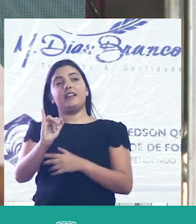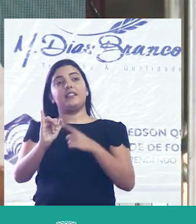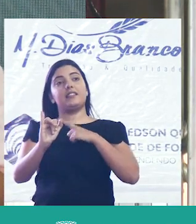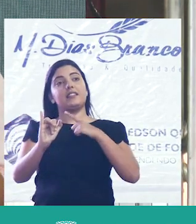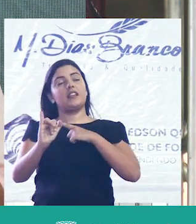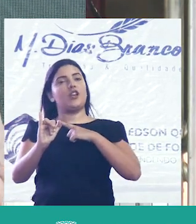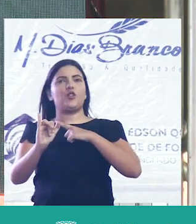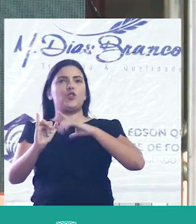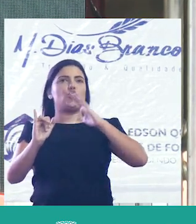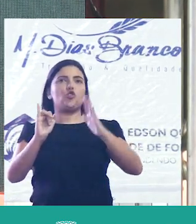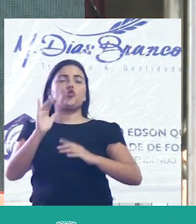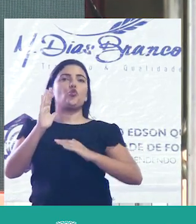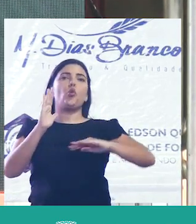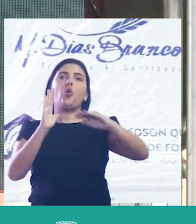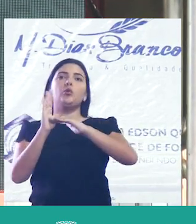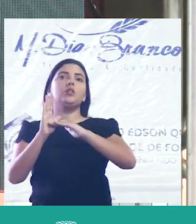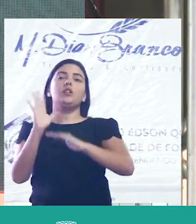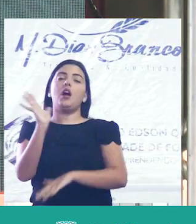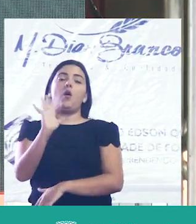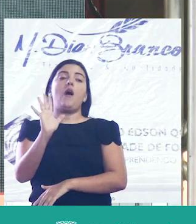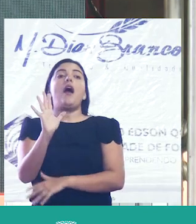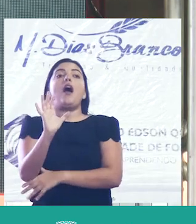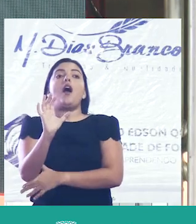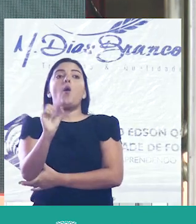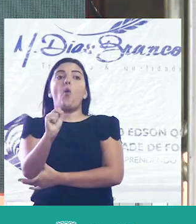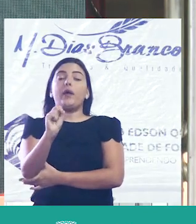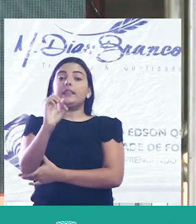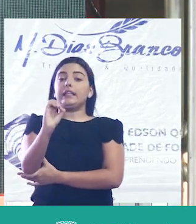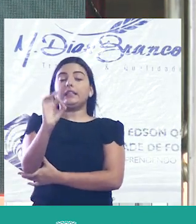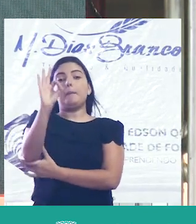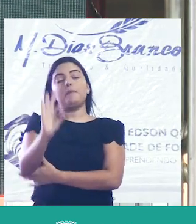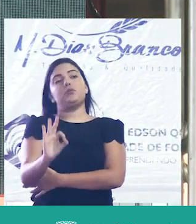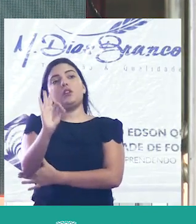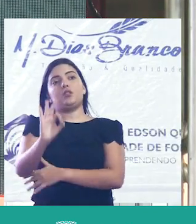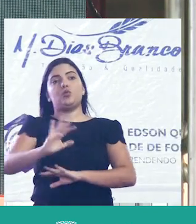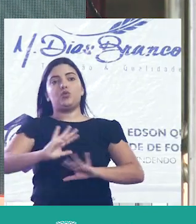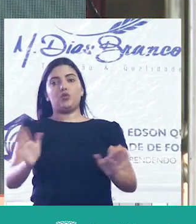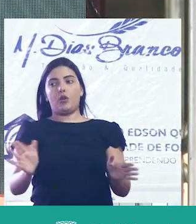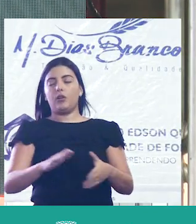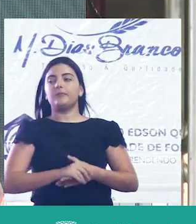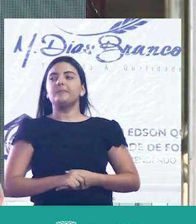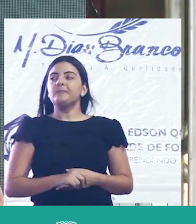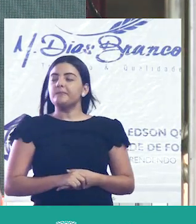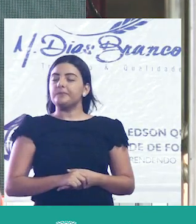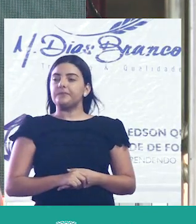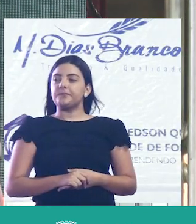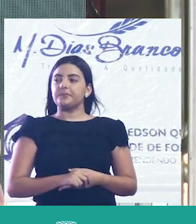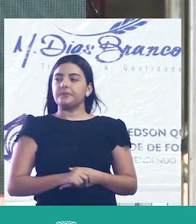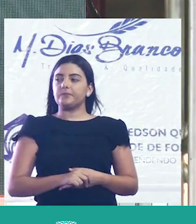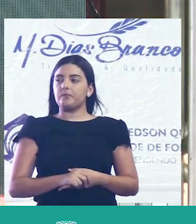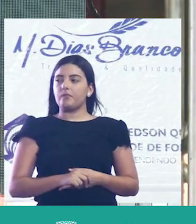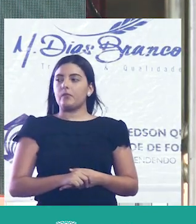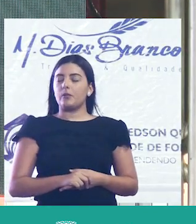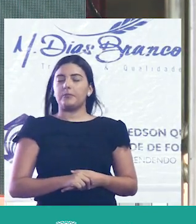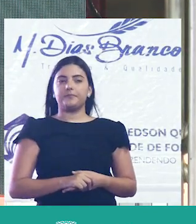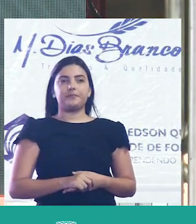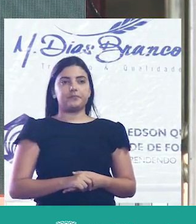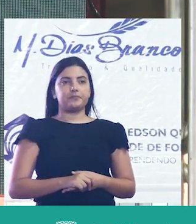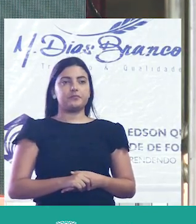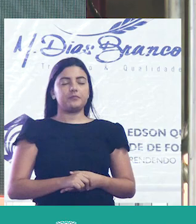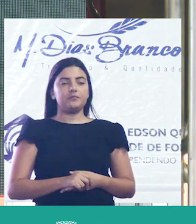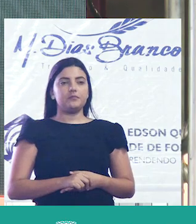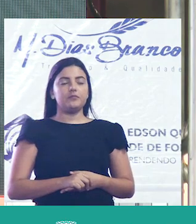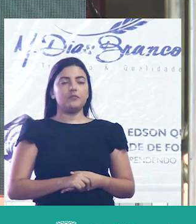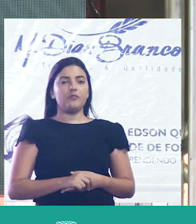teoricamente, não é a massa real. A massa real vai ser 80% da massa que eu obtiver na teoria. Então, no final, eu vou ter que calcular